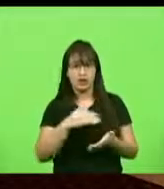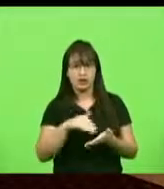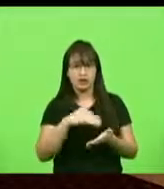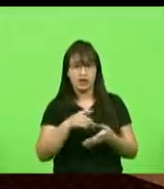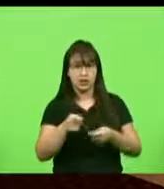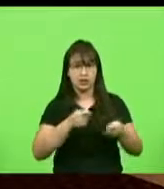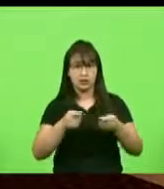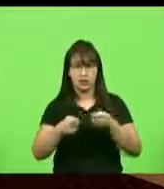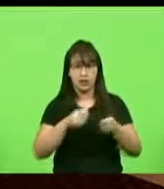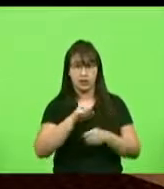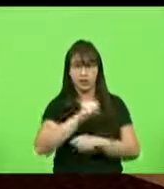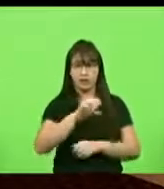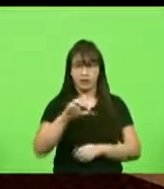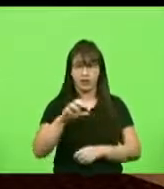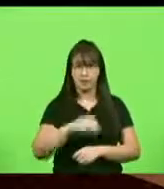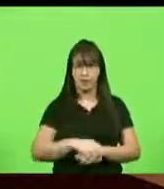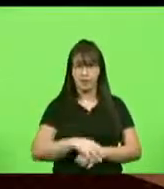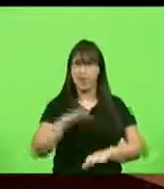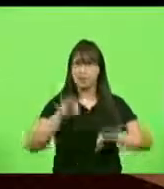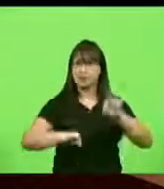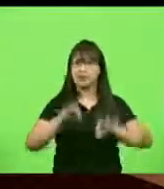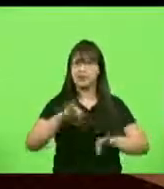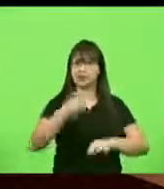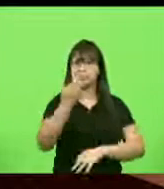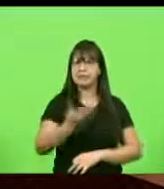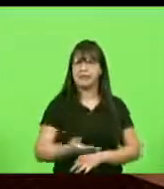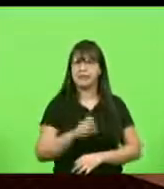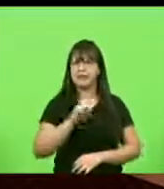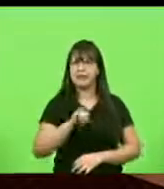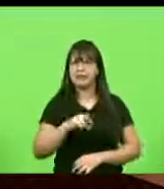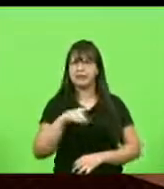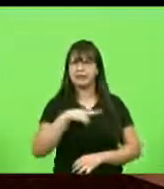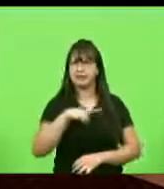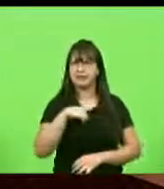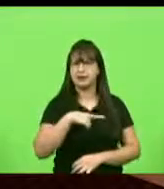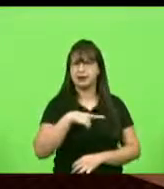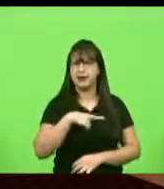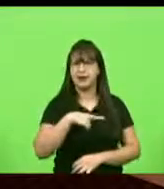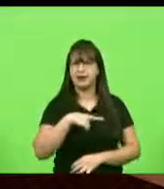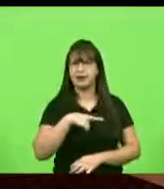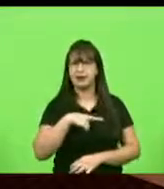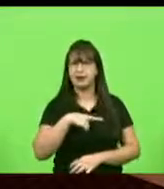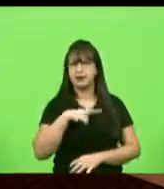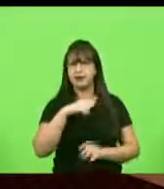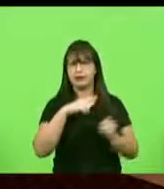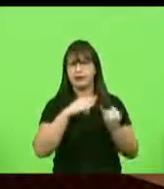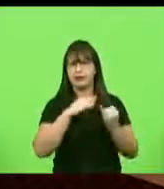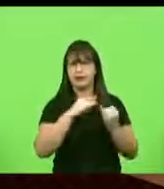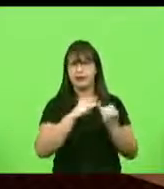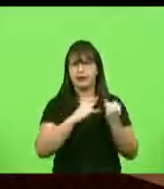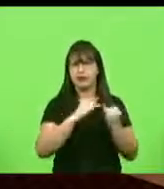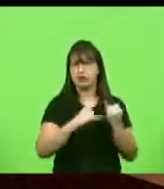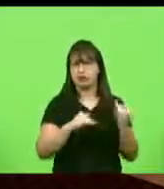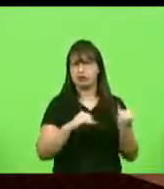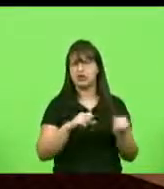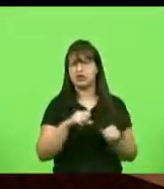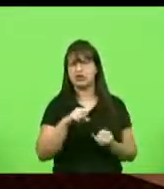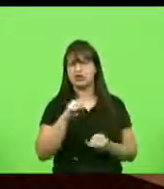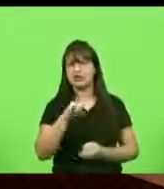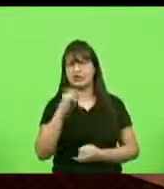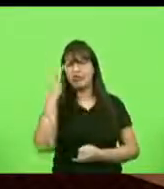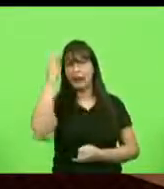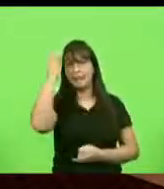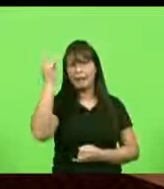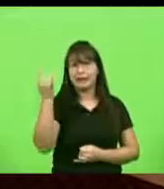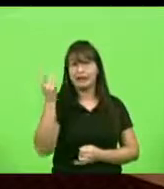Catarina. Nós não estamos aqui julgando se o cara tem certidão negativa disso, daquilo, se amanhã ele pode ser. Se